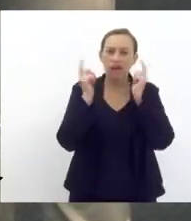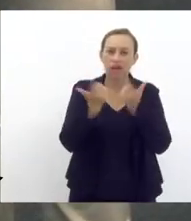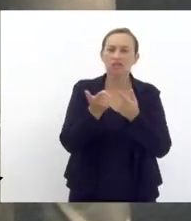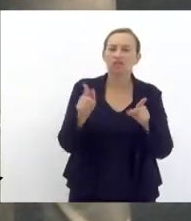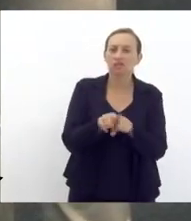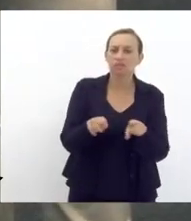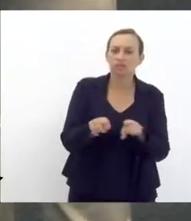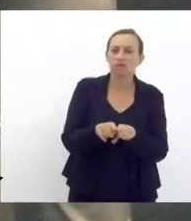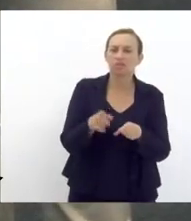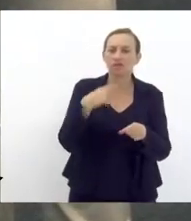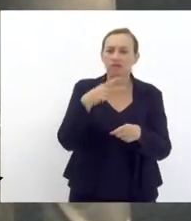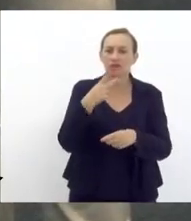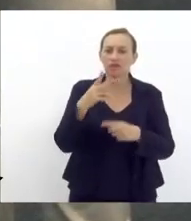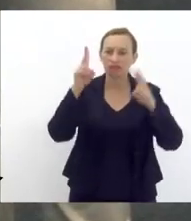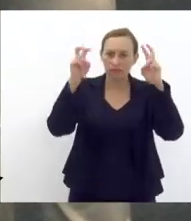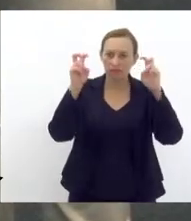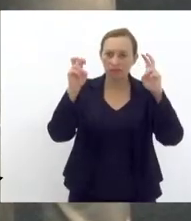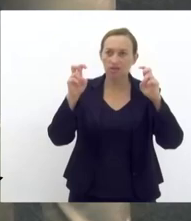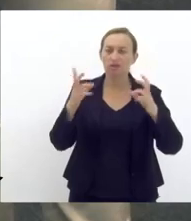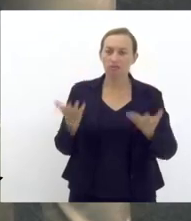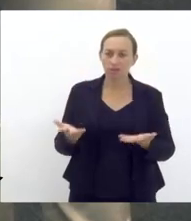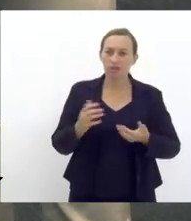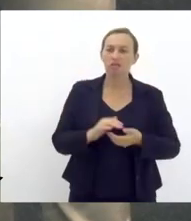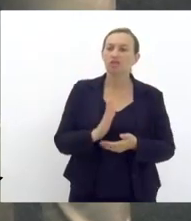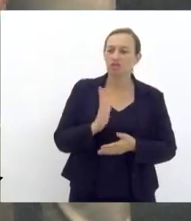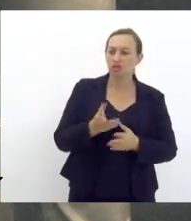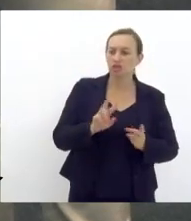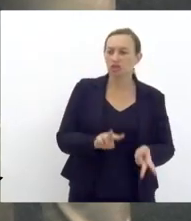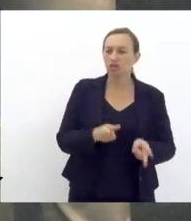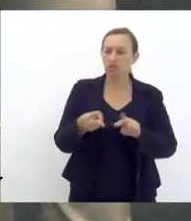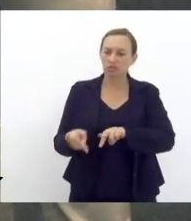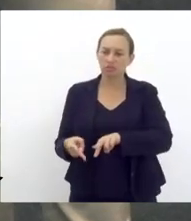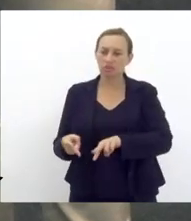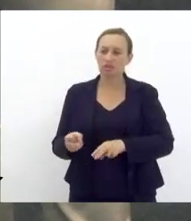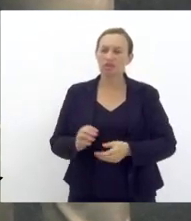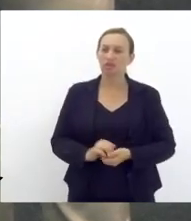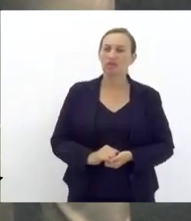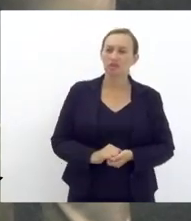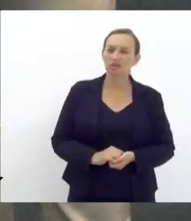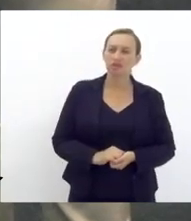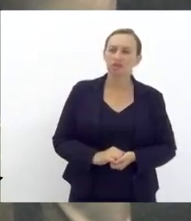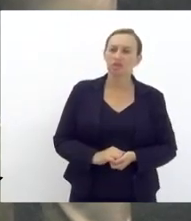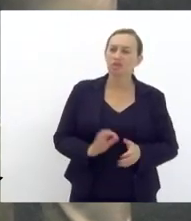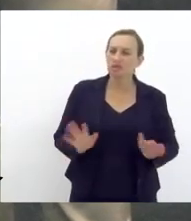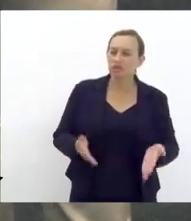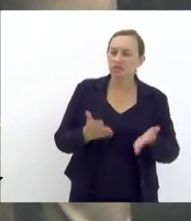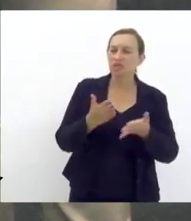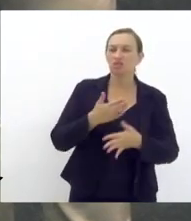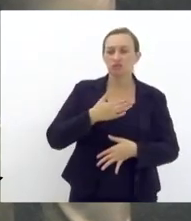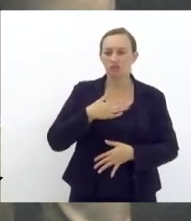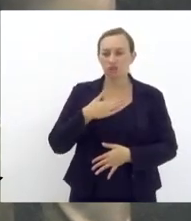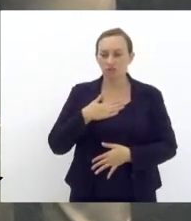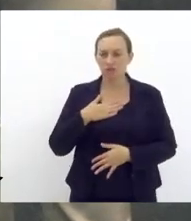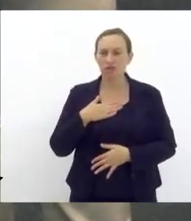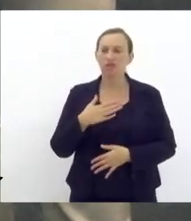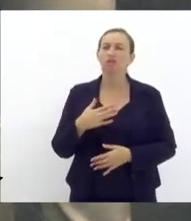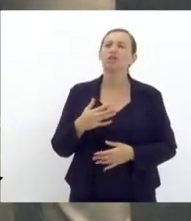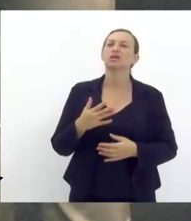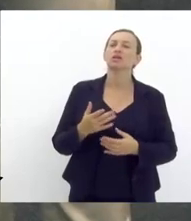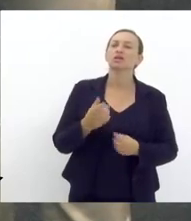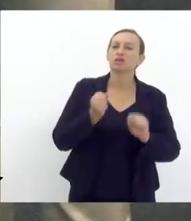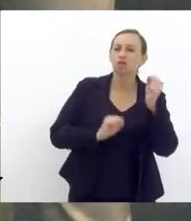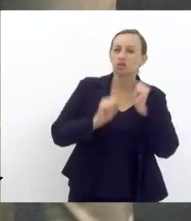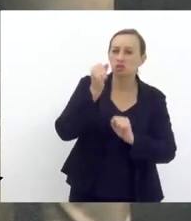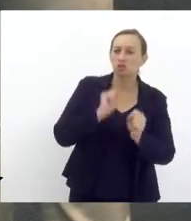para tratar desse tema Então esse tema já está encaminhado aqui na casa por iniciativa minha através da comissão de economia